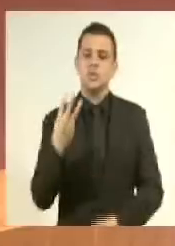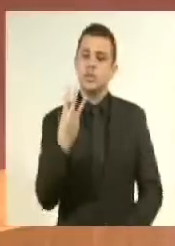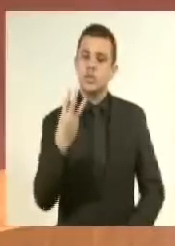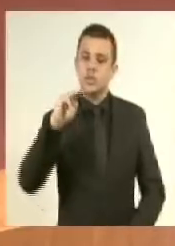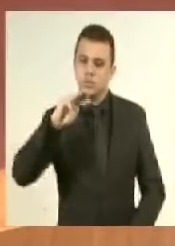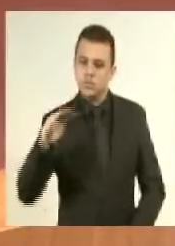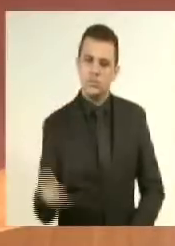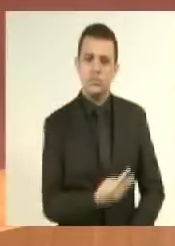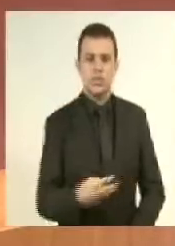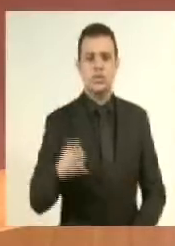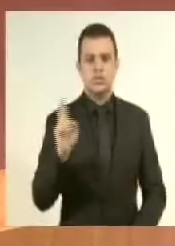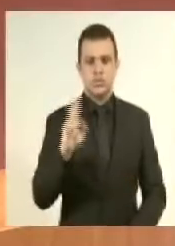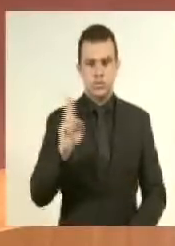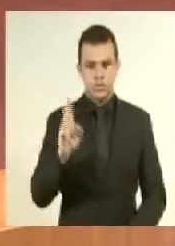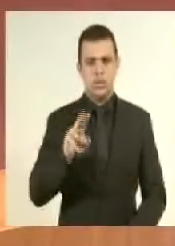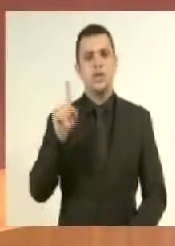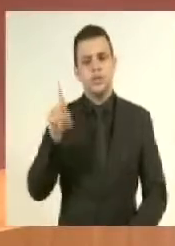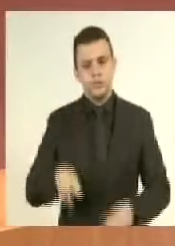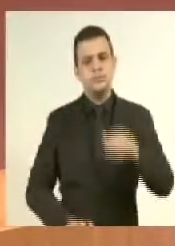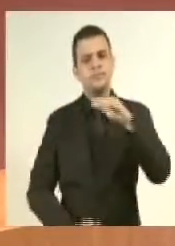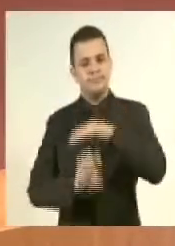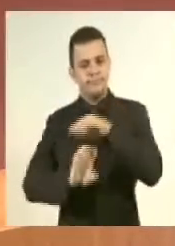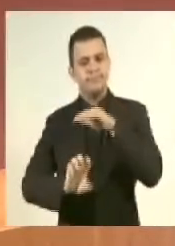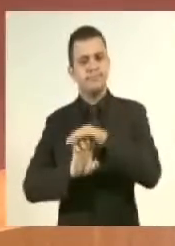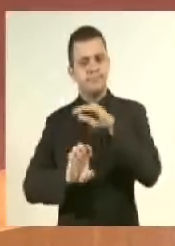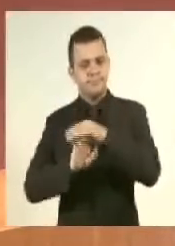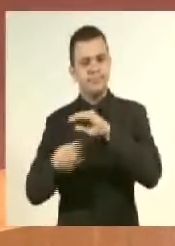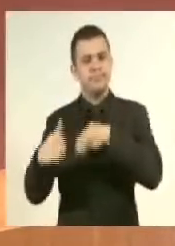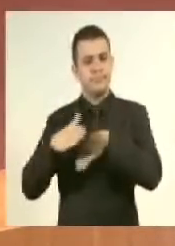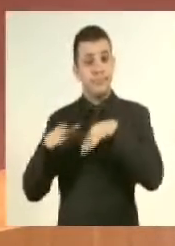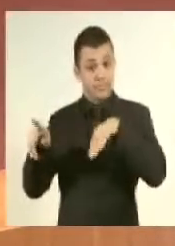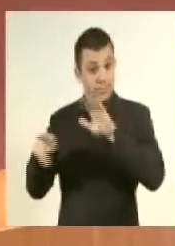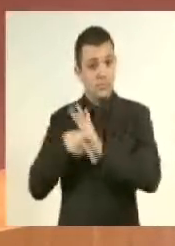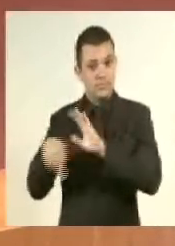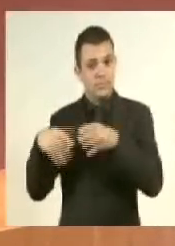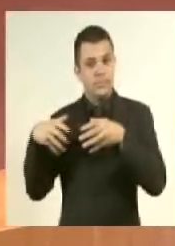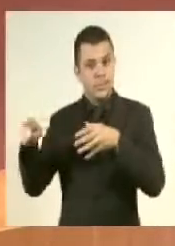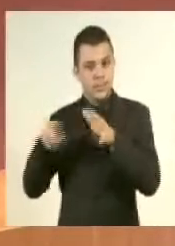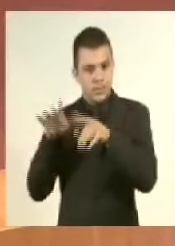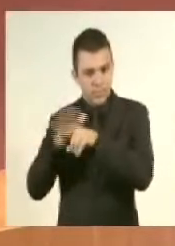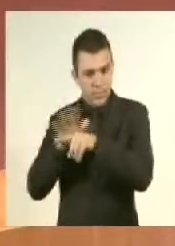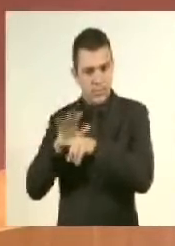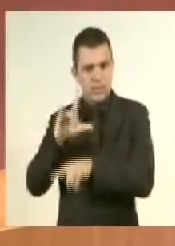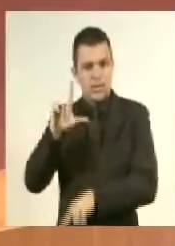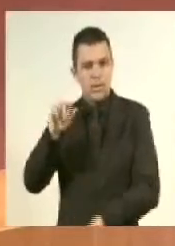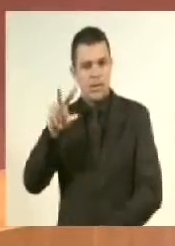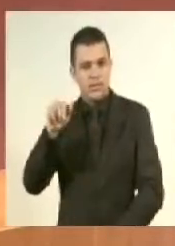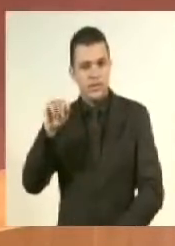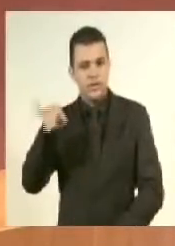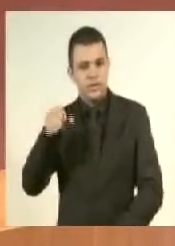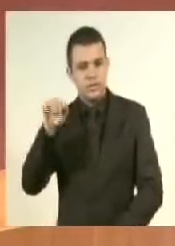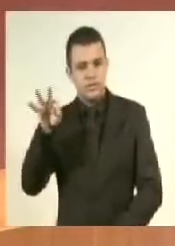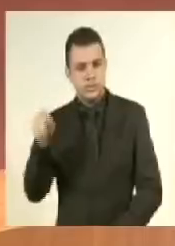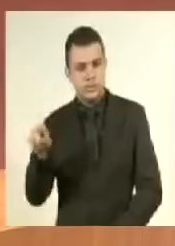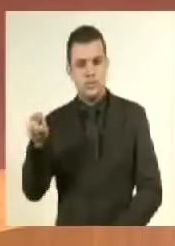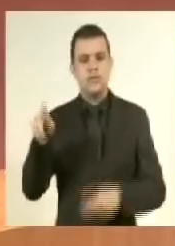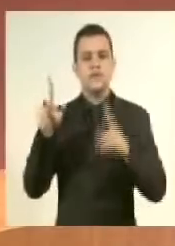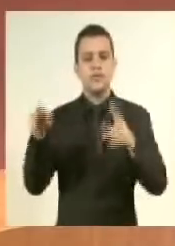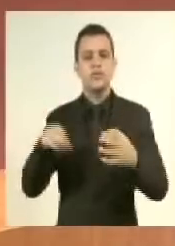Aquela empresa do Lava Jato, a troco de quê? Para fazer igual o Detran, que ele loteou ali o